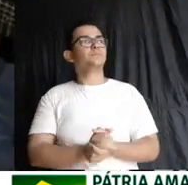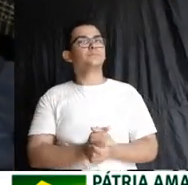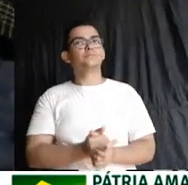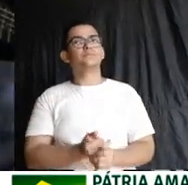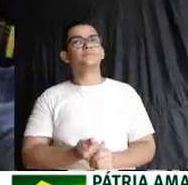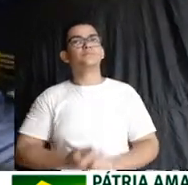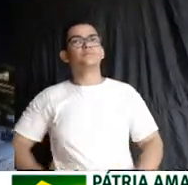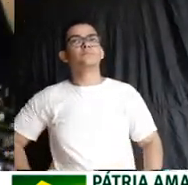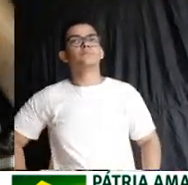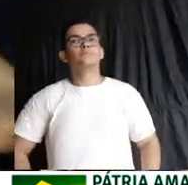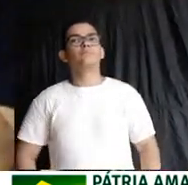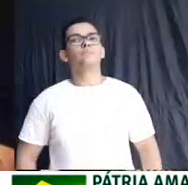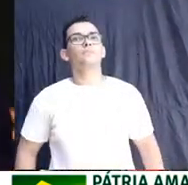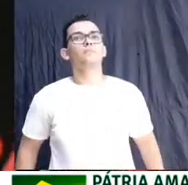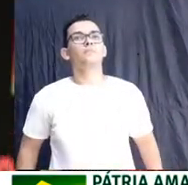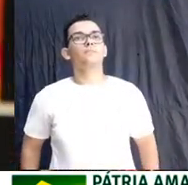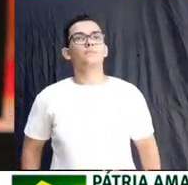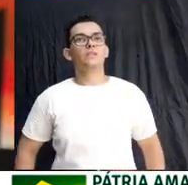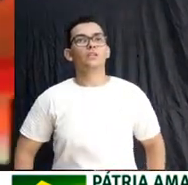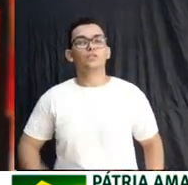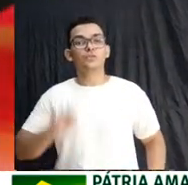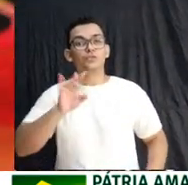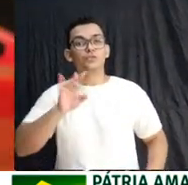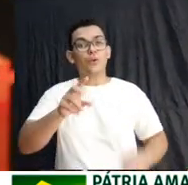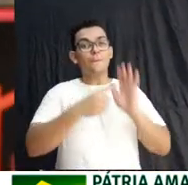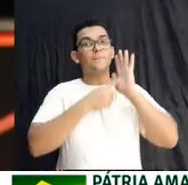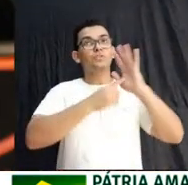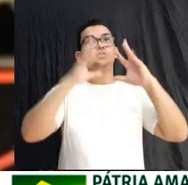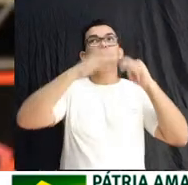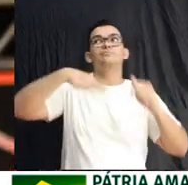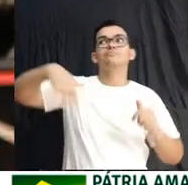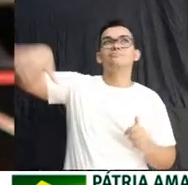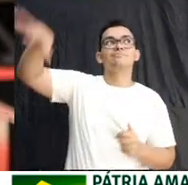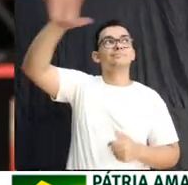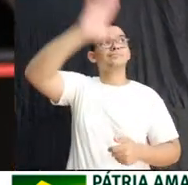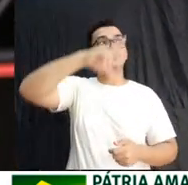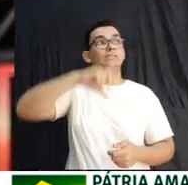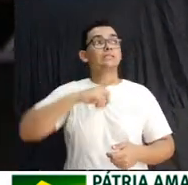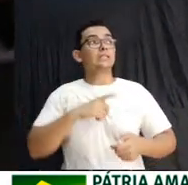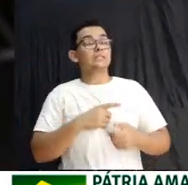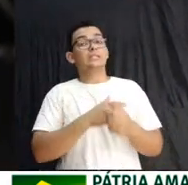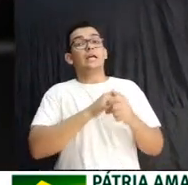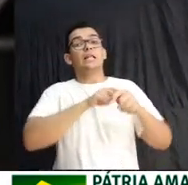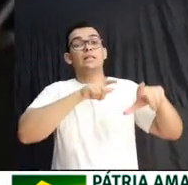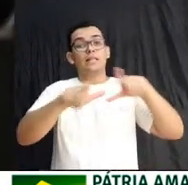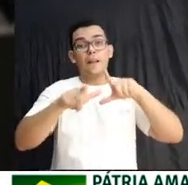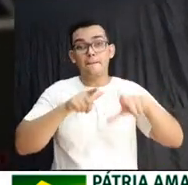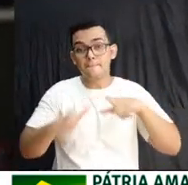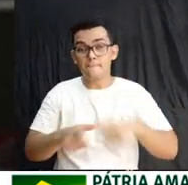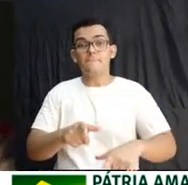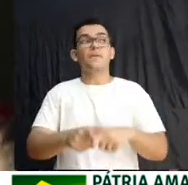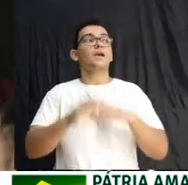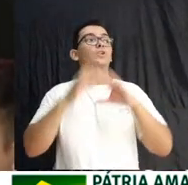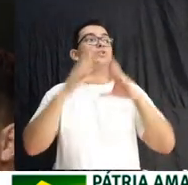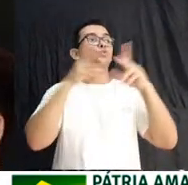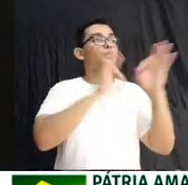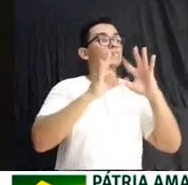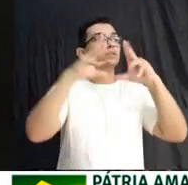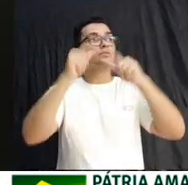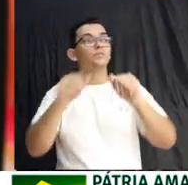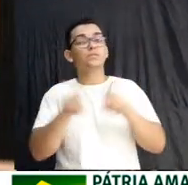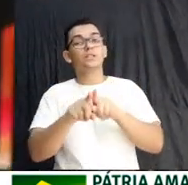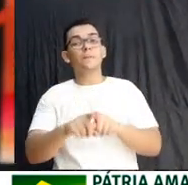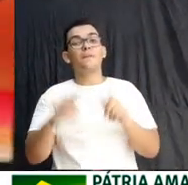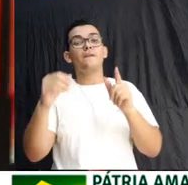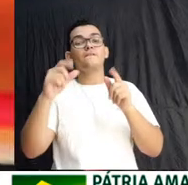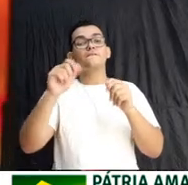a estrutura disso aqui, ó. Olha o trabalho que tiveram aqui a produção para poder organizar tudo direito, para deixar tudo